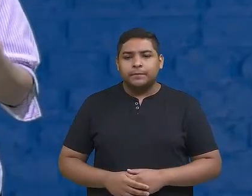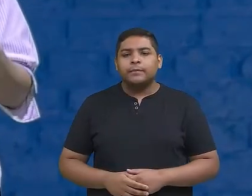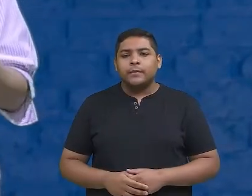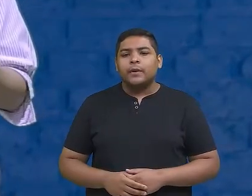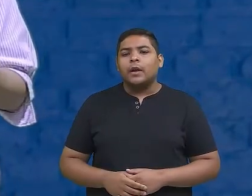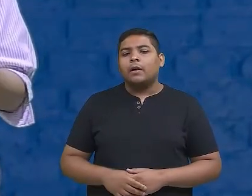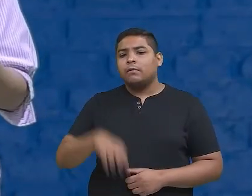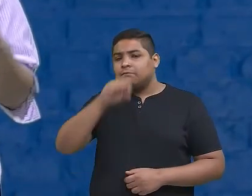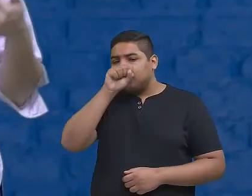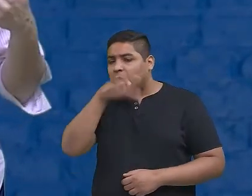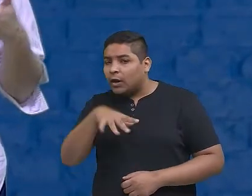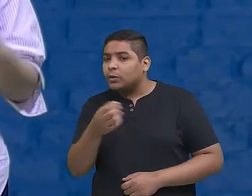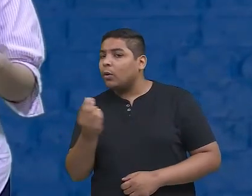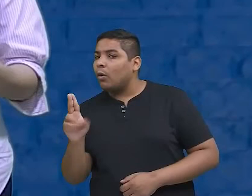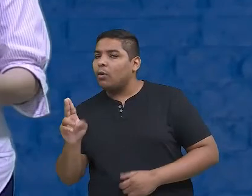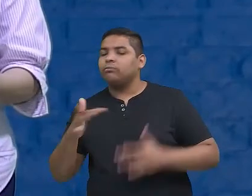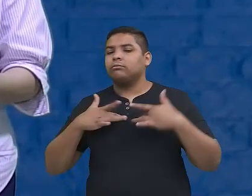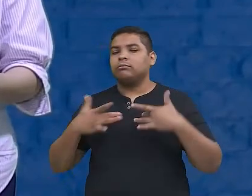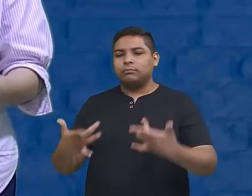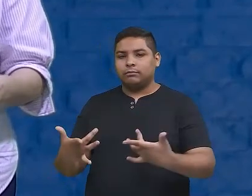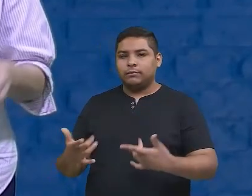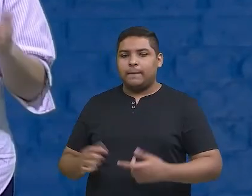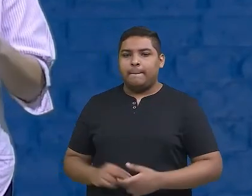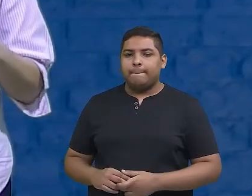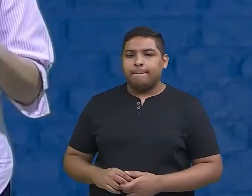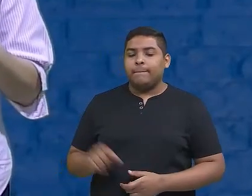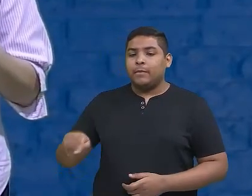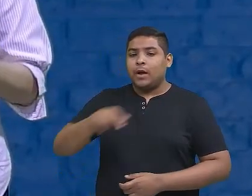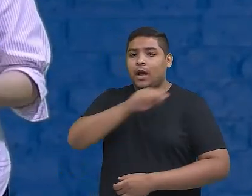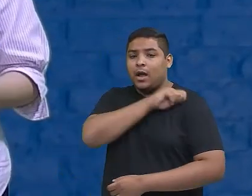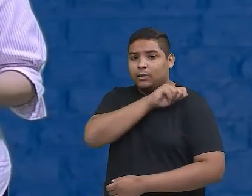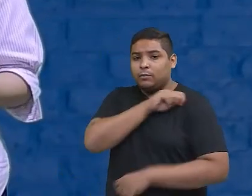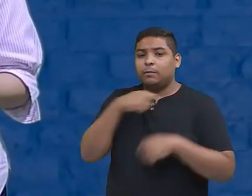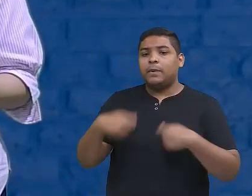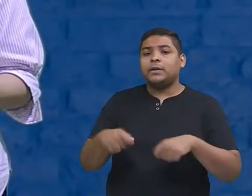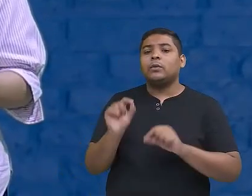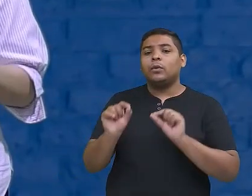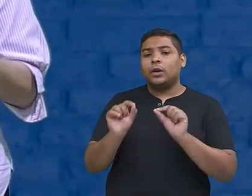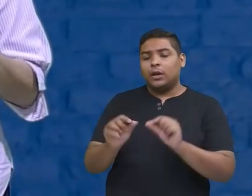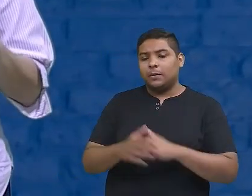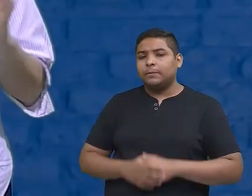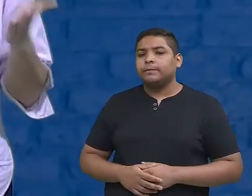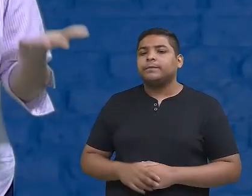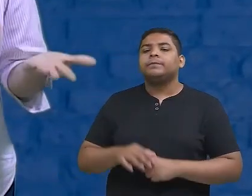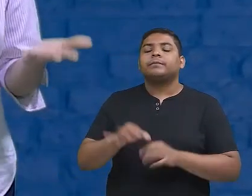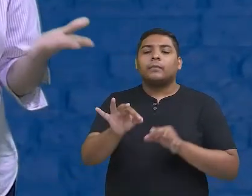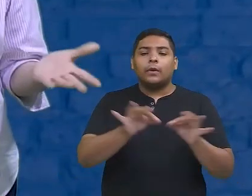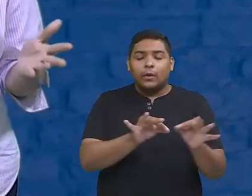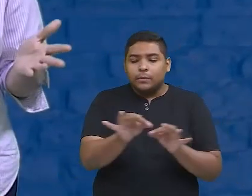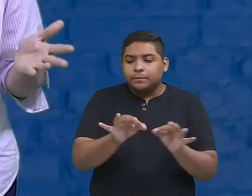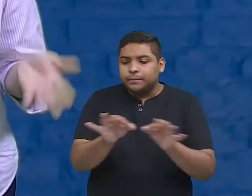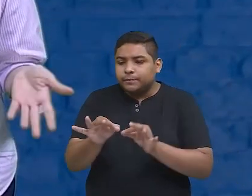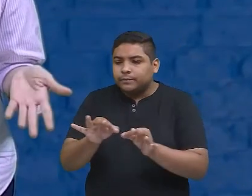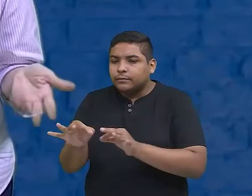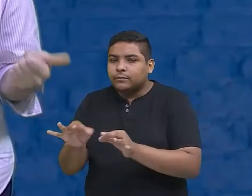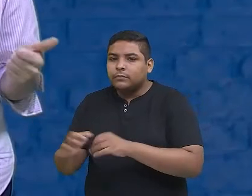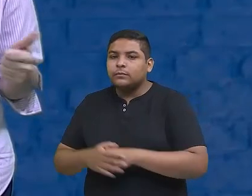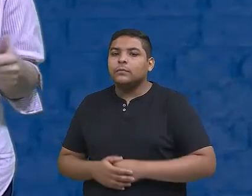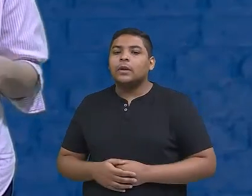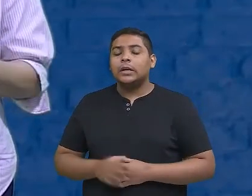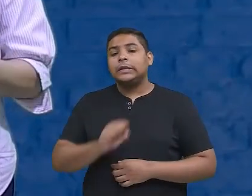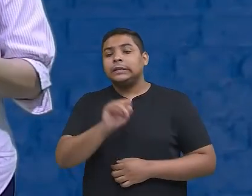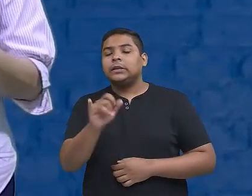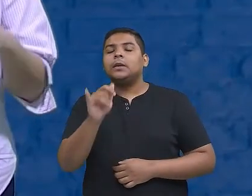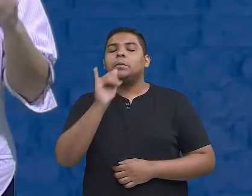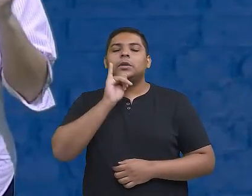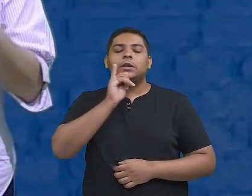violento, ok? Os alunos deverão, nesse sentido, organizar. Se for dos anos iniciais,